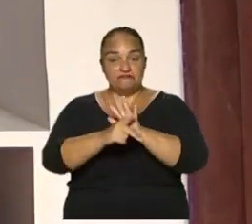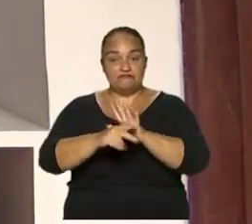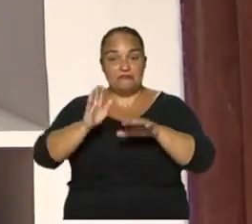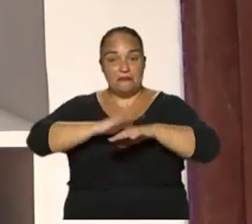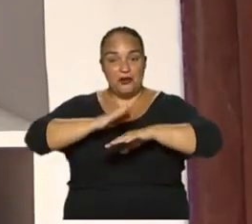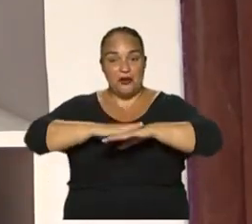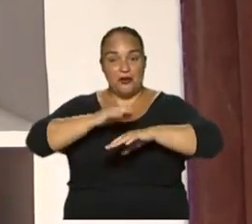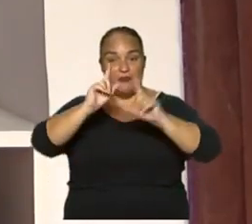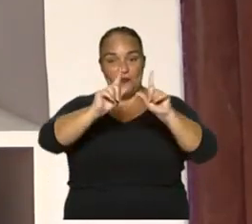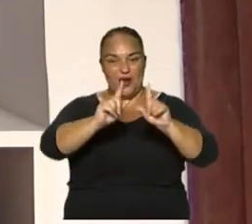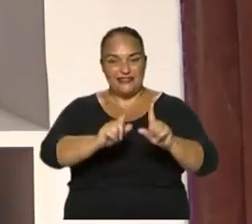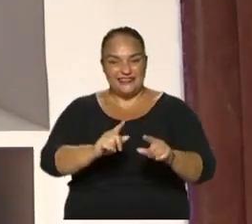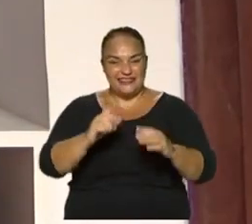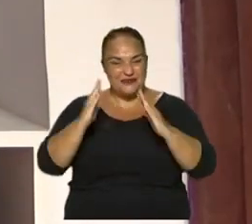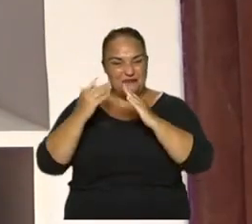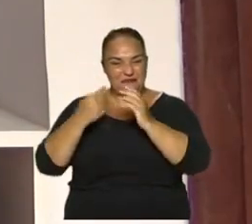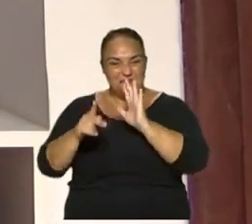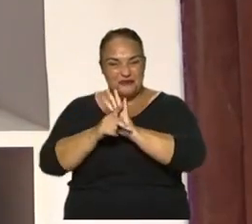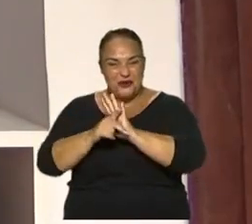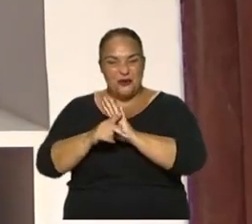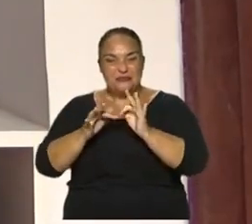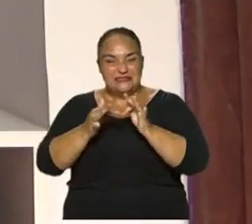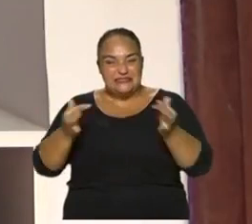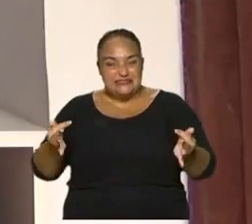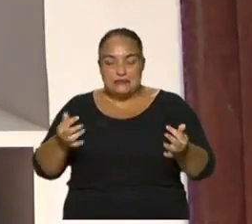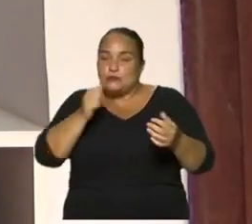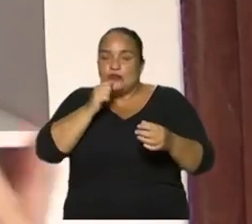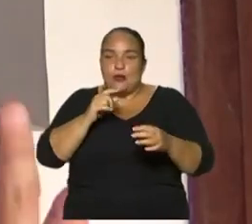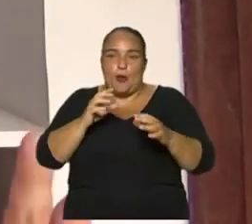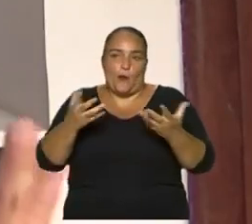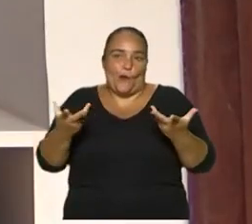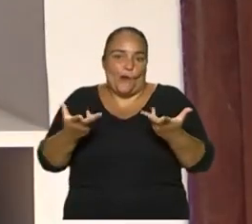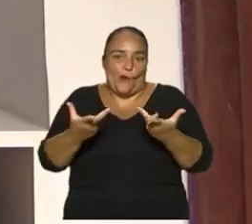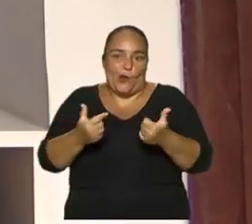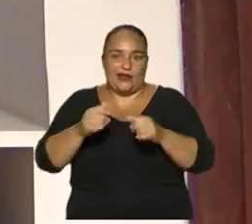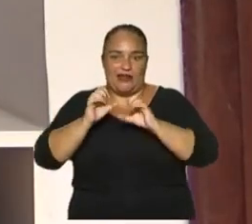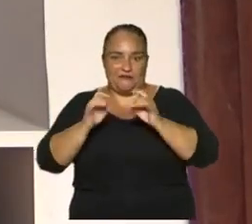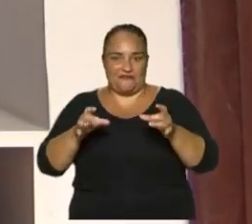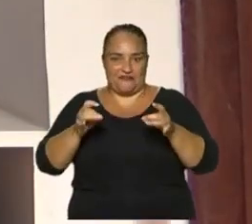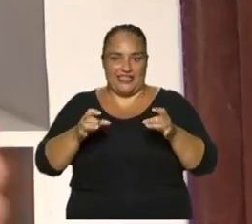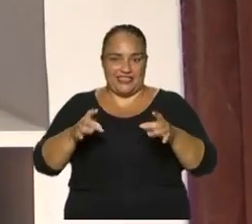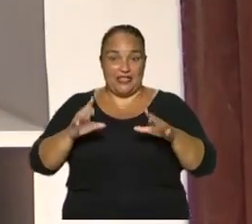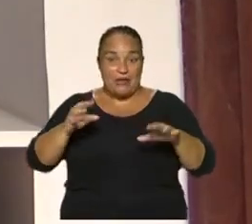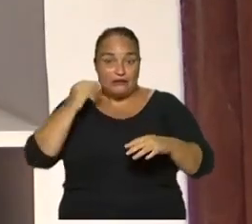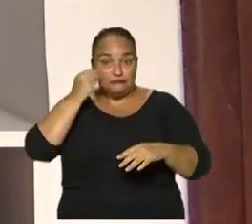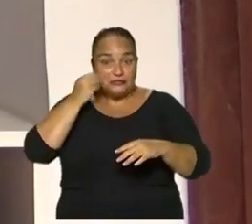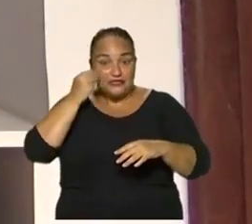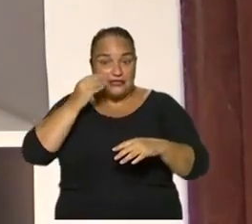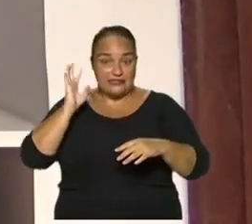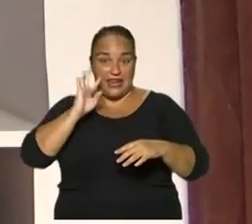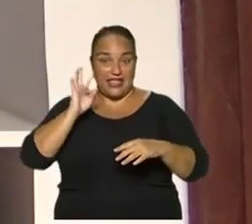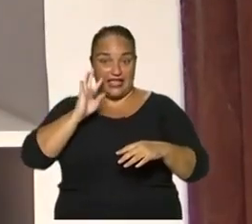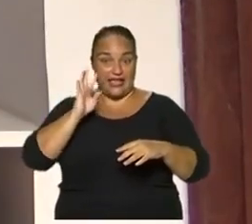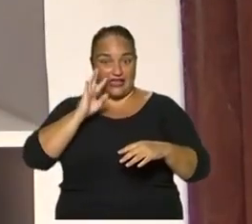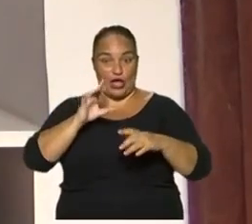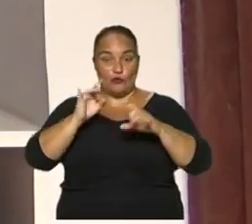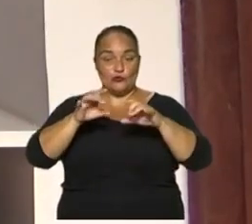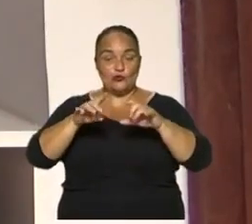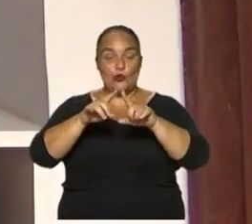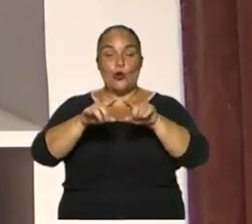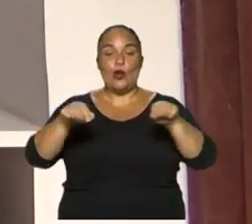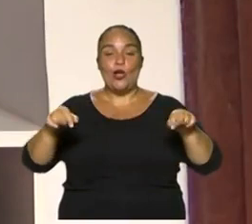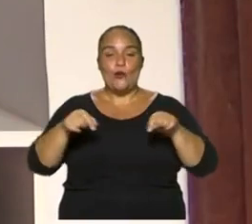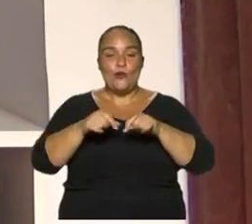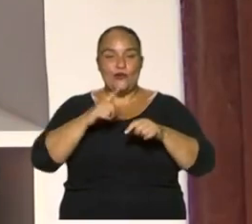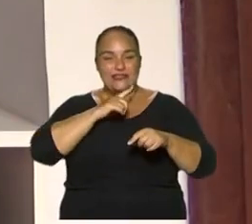mais domésticozinho. Talvez ele não vai ter aquela qualidade técnica de venda, mas vai ser uma experiência muito legal ali em sala, só pelo fato dele